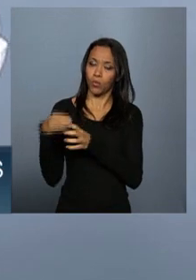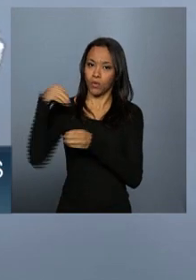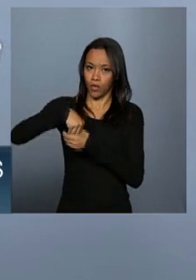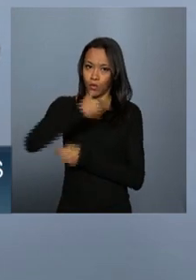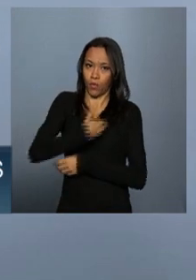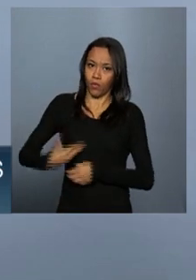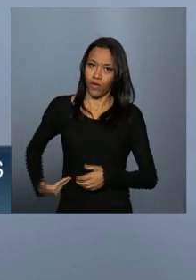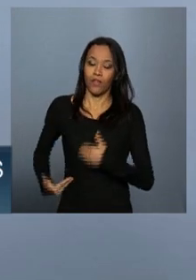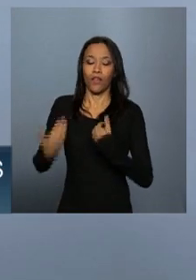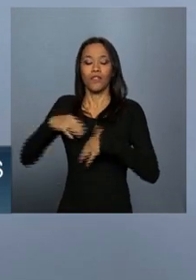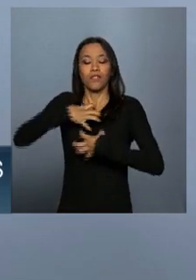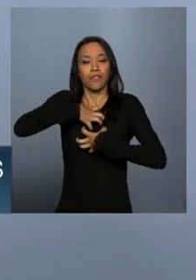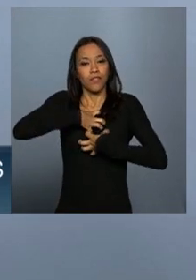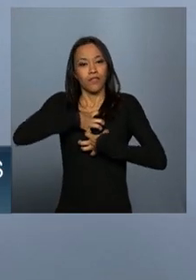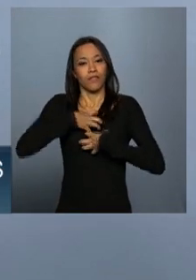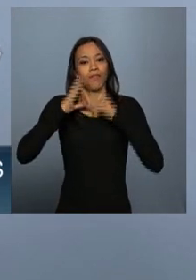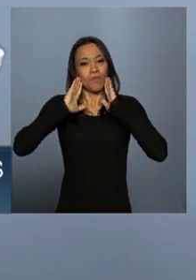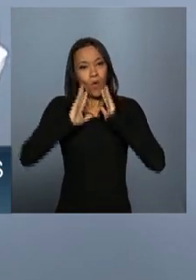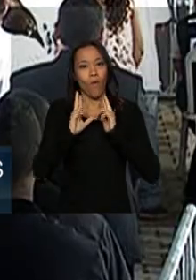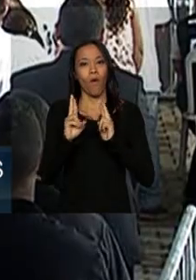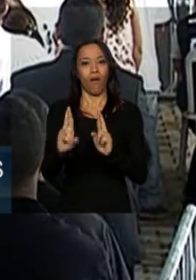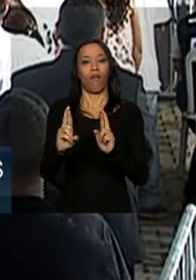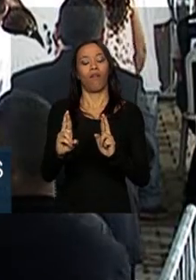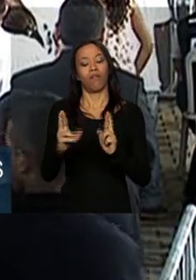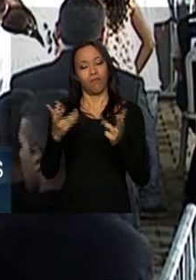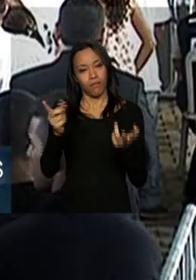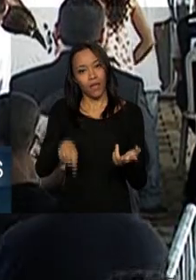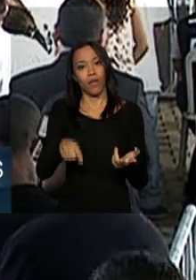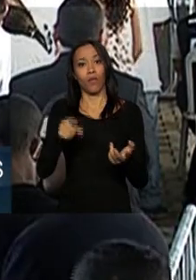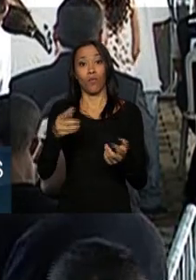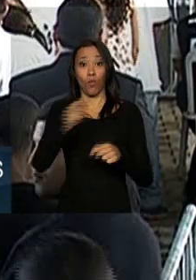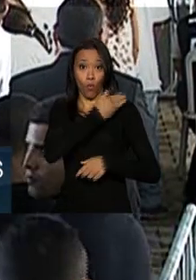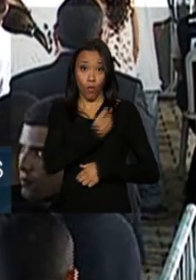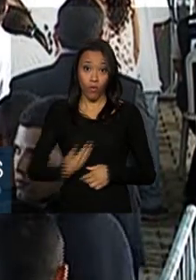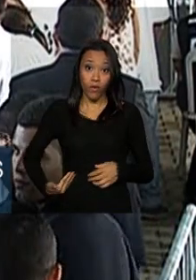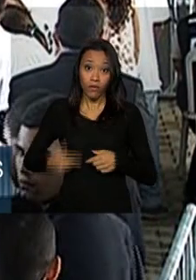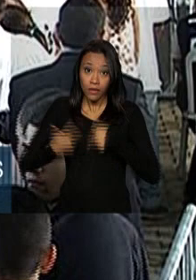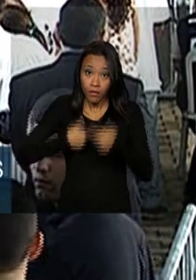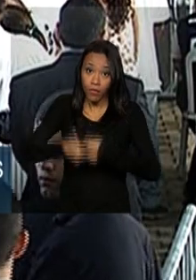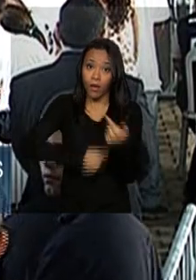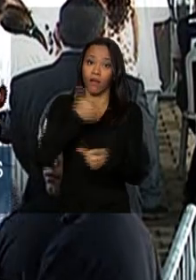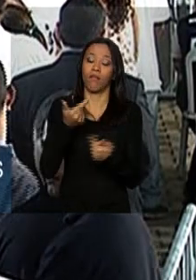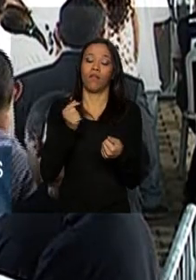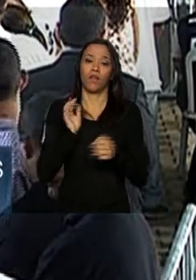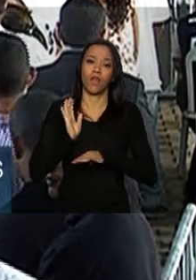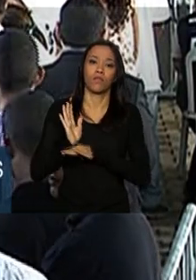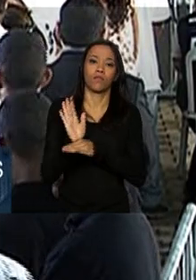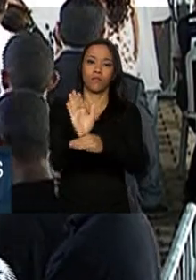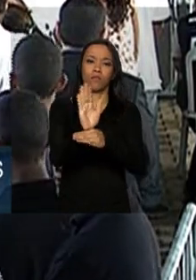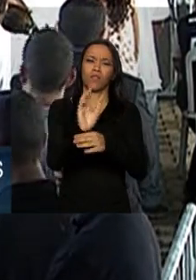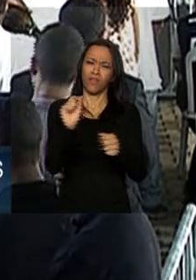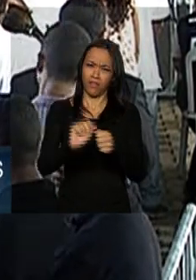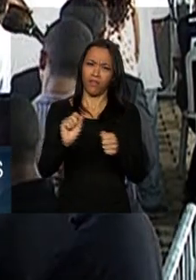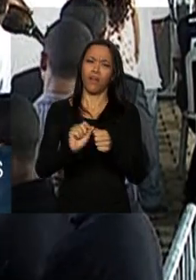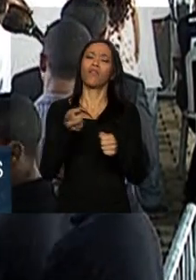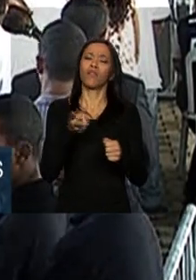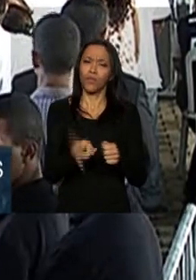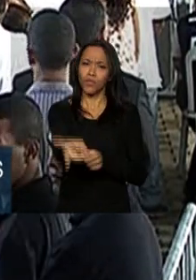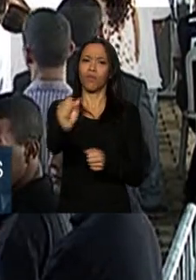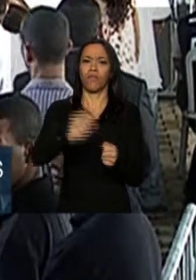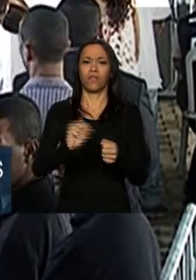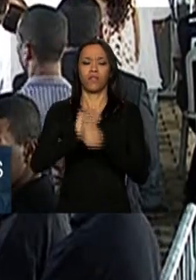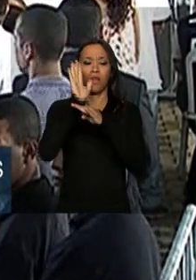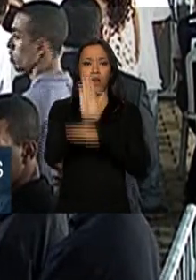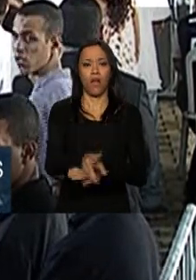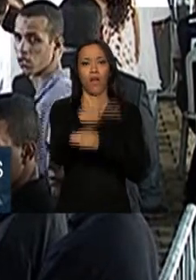fico muito honrado de integrar esse governo, um governo que faz, um governo que trabalha, e um governo que vai fazer muito ainda pelo Rio